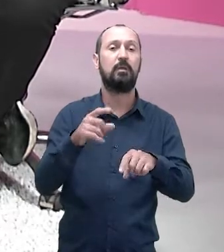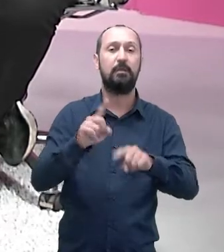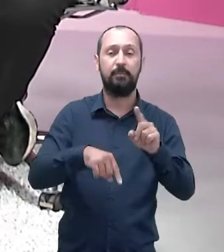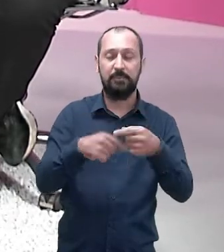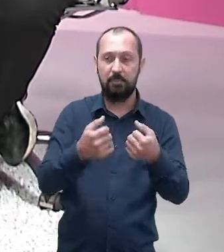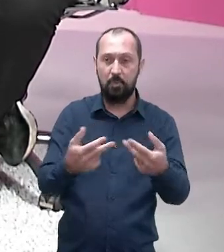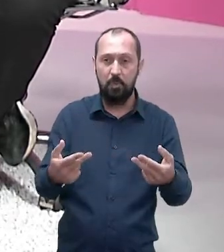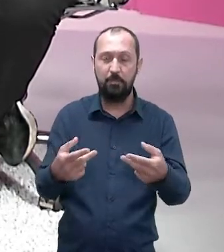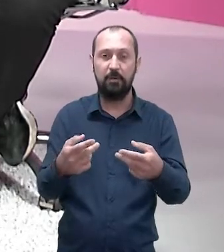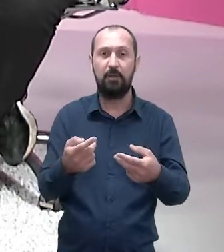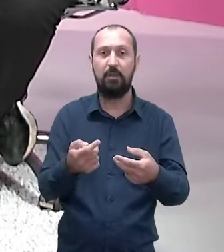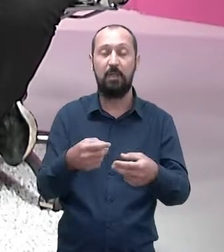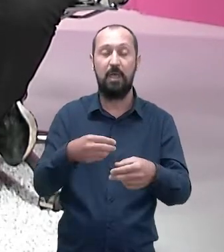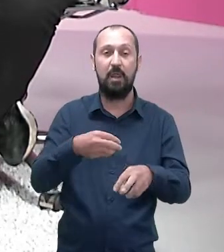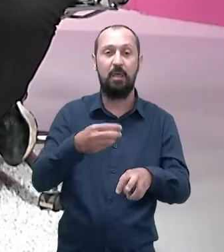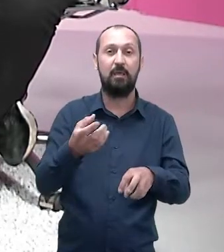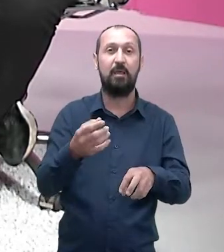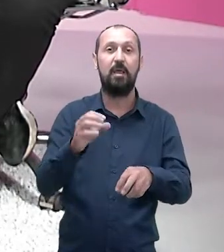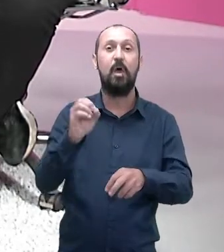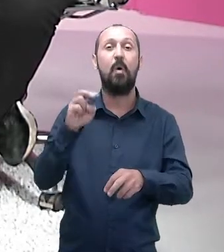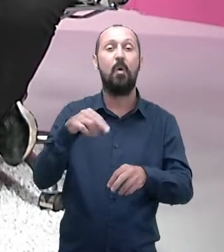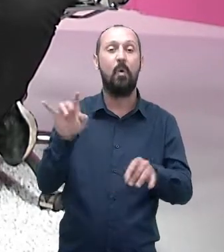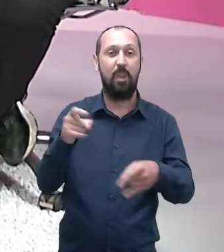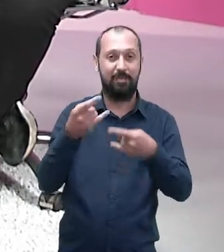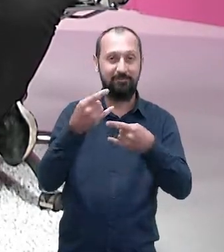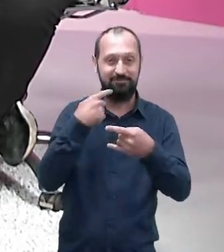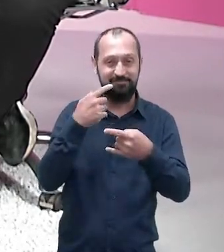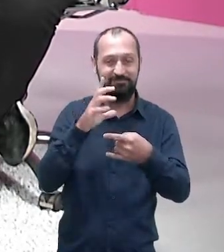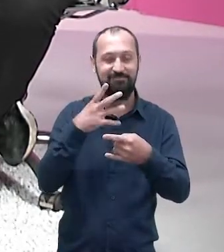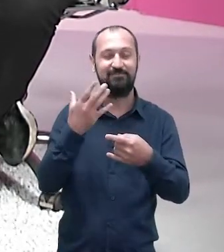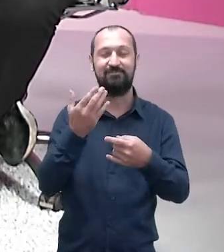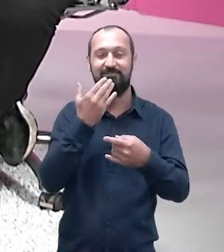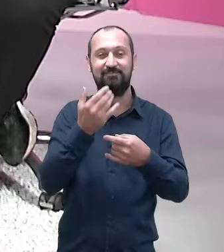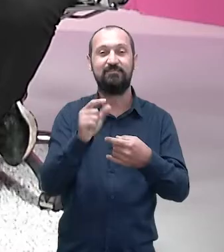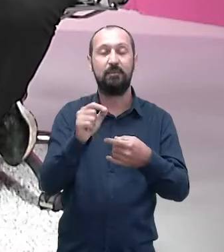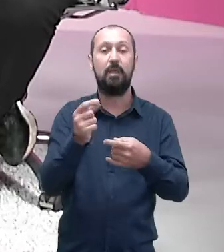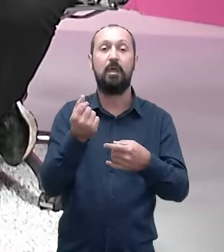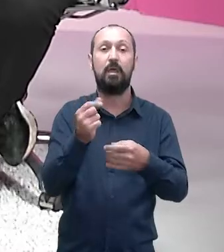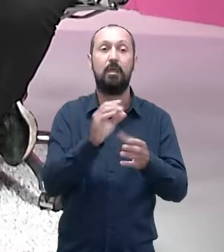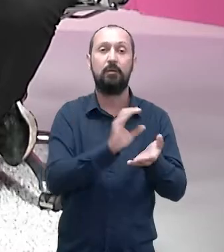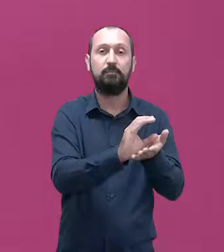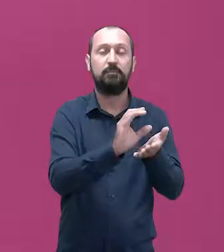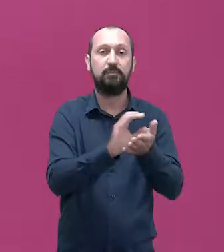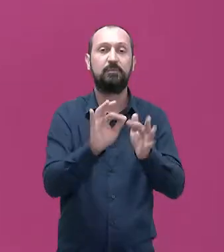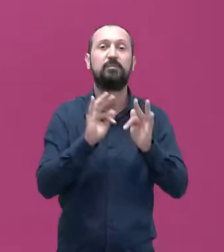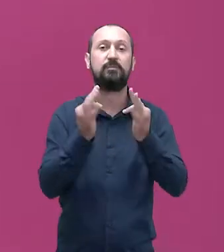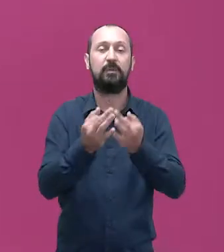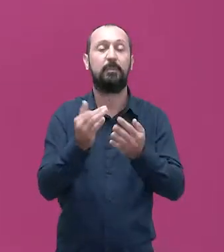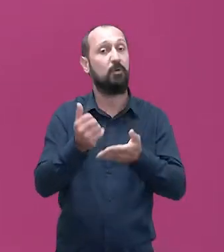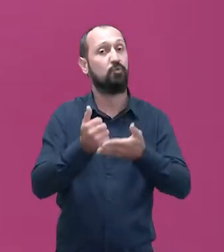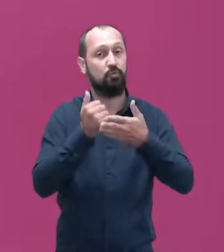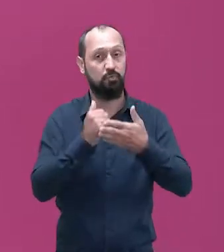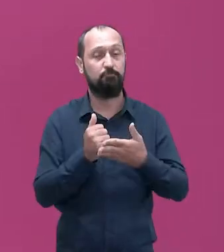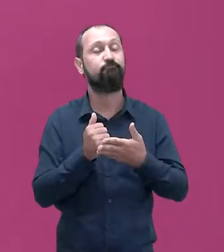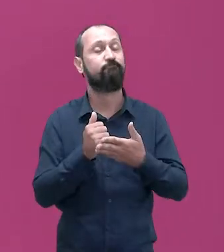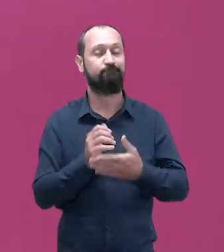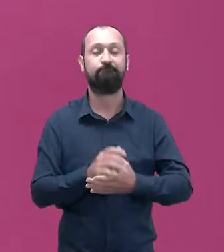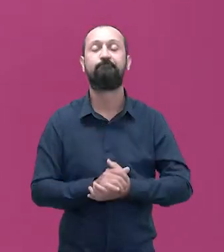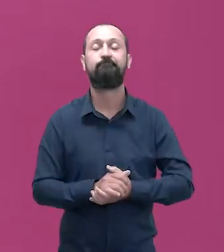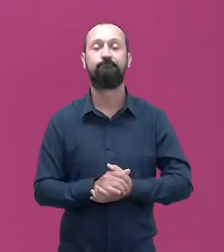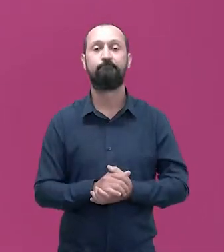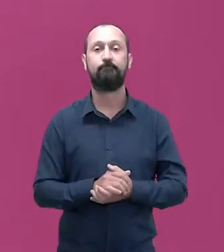né, que a compra era praticamente online, né, isso deu uma renda para essa família do transportador